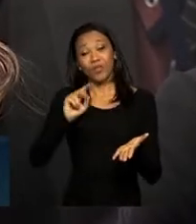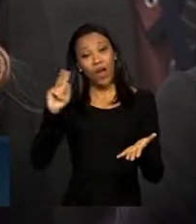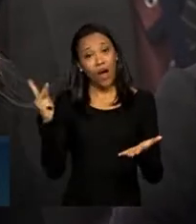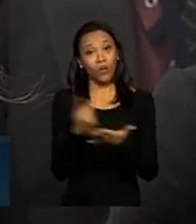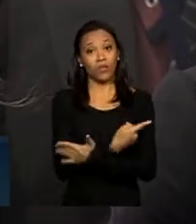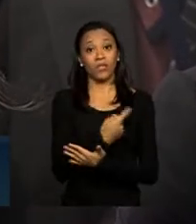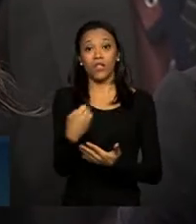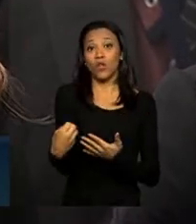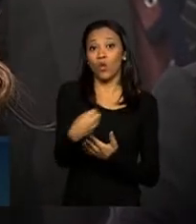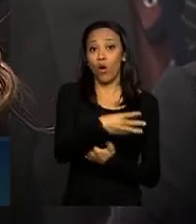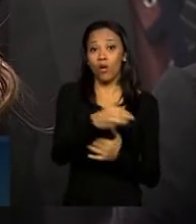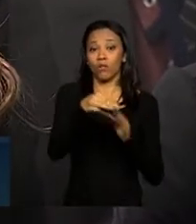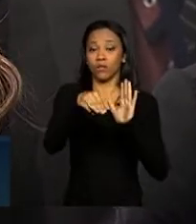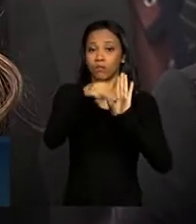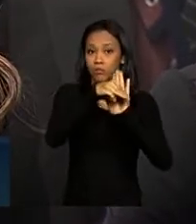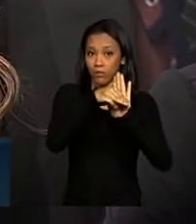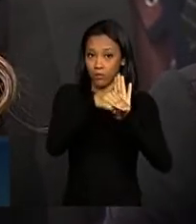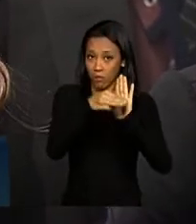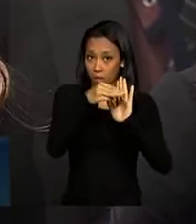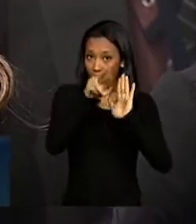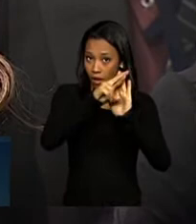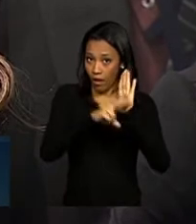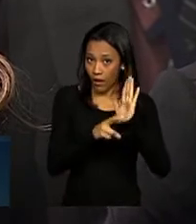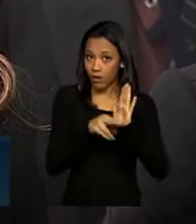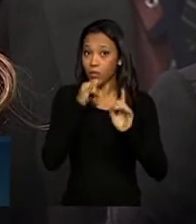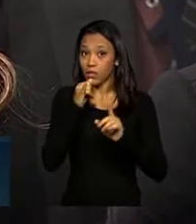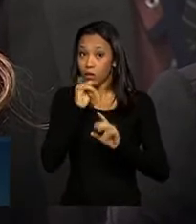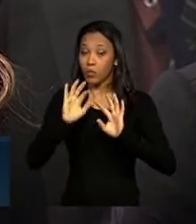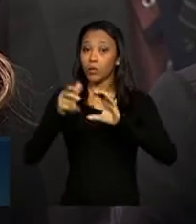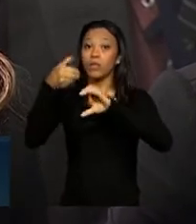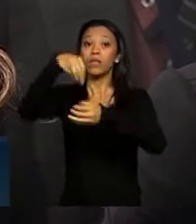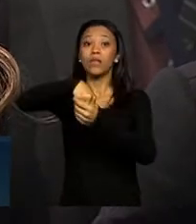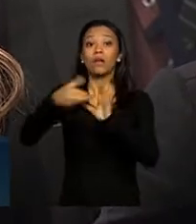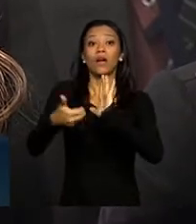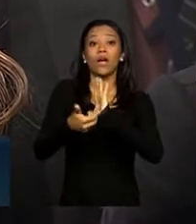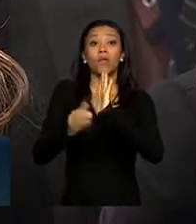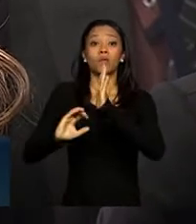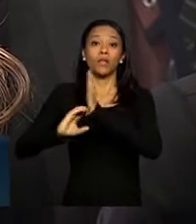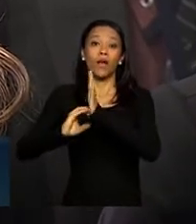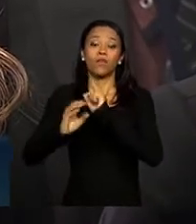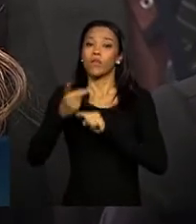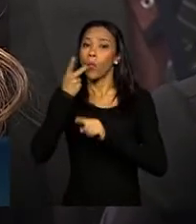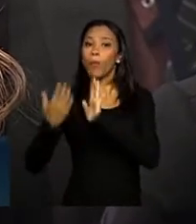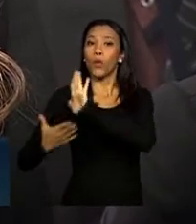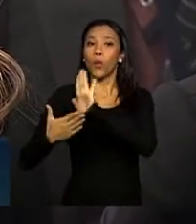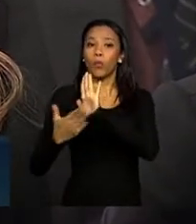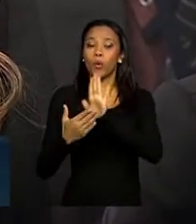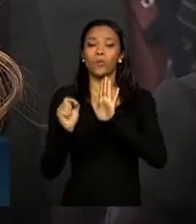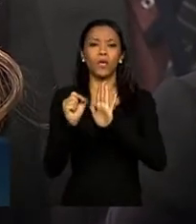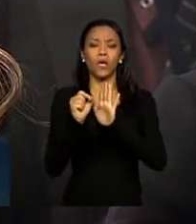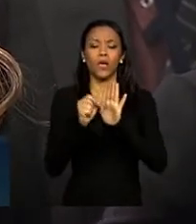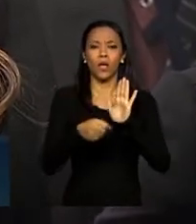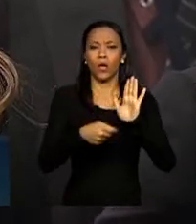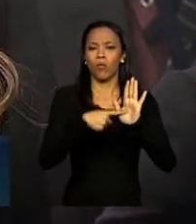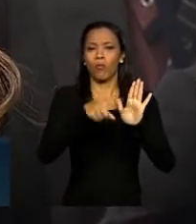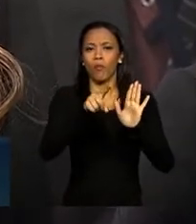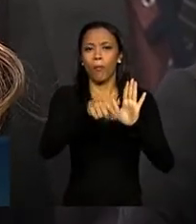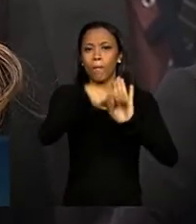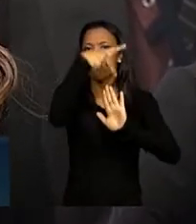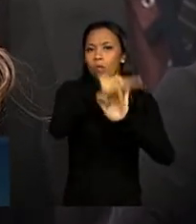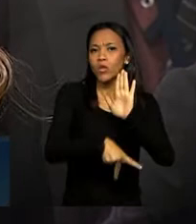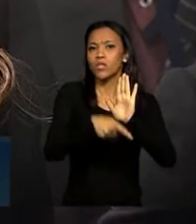novas medidas. Agora de manhã no Congresso, os presidentes da Câmara e do Senado já estão propondo um projeto de obrigatoriedade da